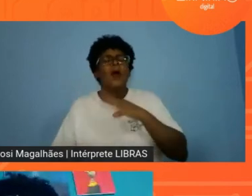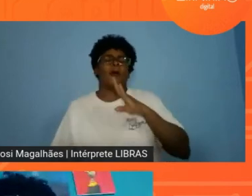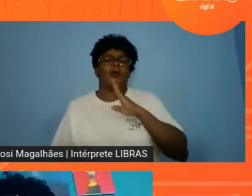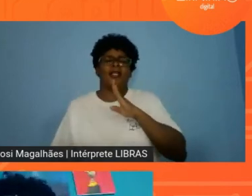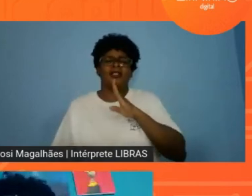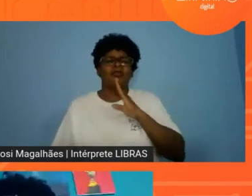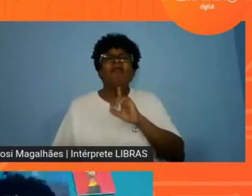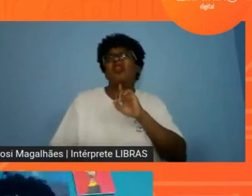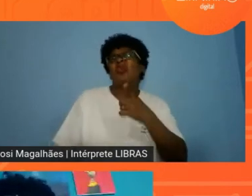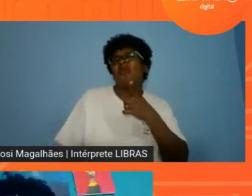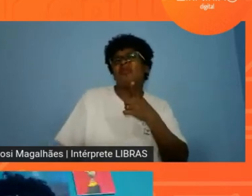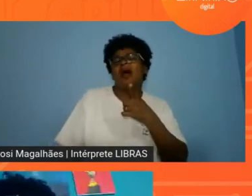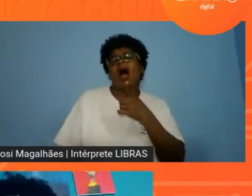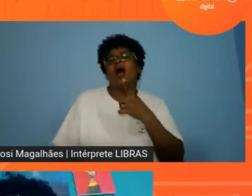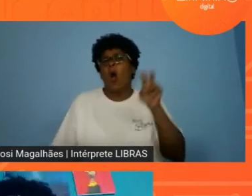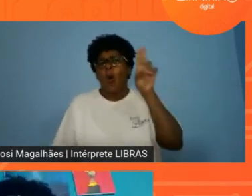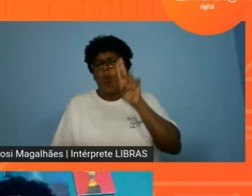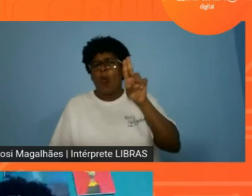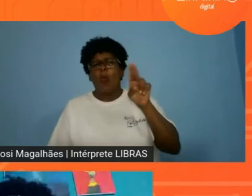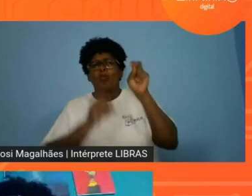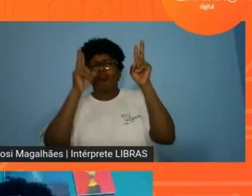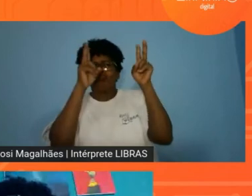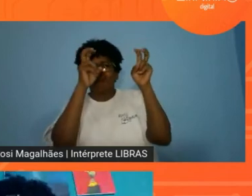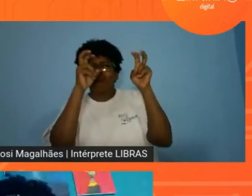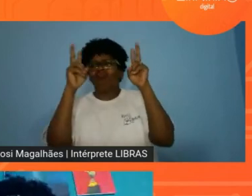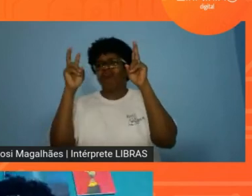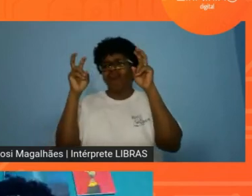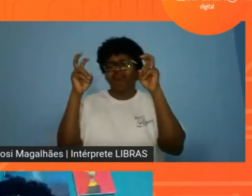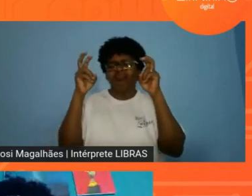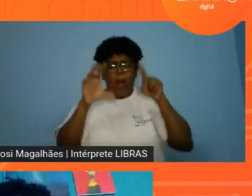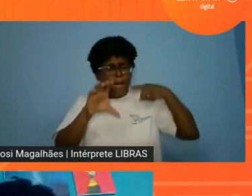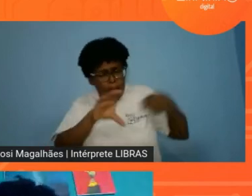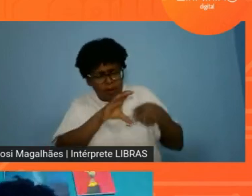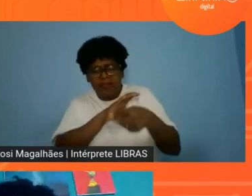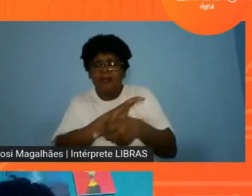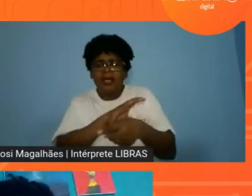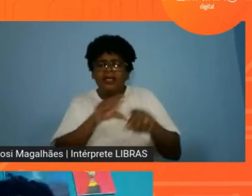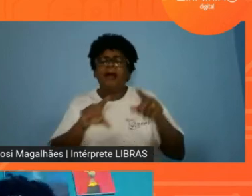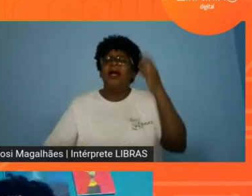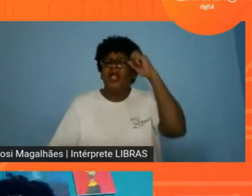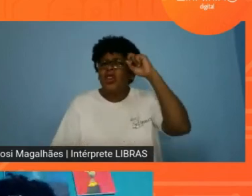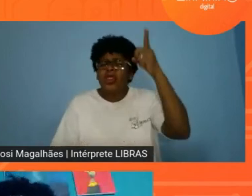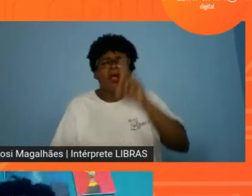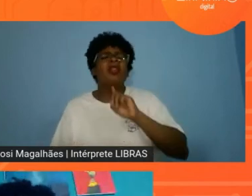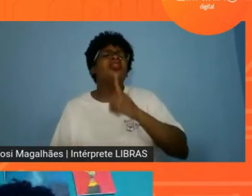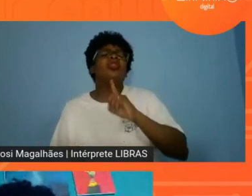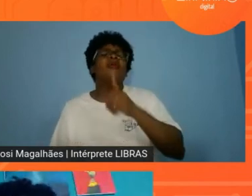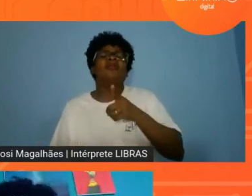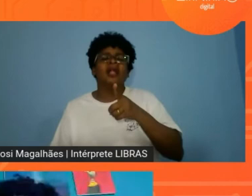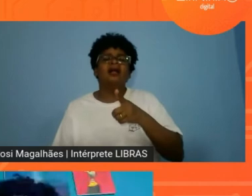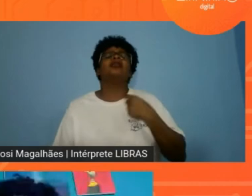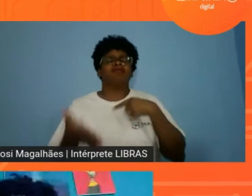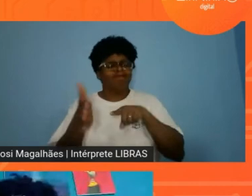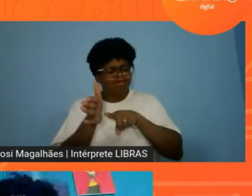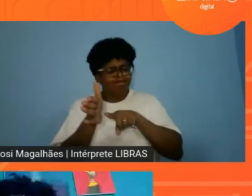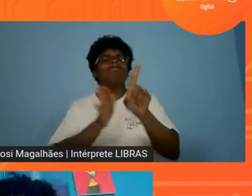eu conheço sobre o assunto. Eu posso não conhecer profundamente, mas para que gere uma dúvida, um questionamento, eu tenho que saber